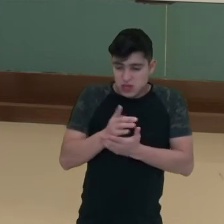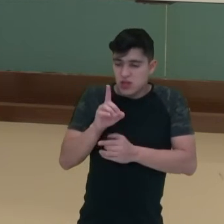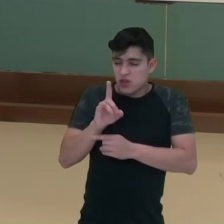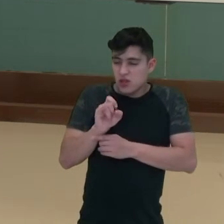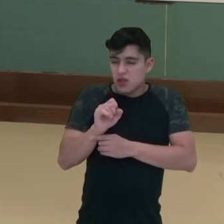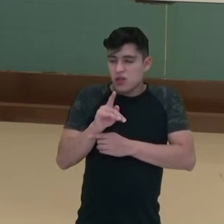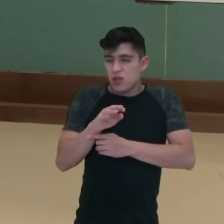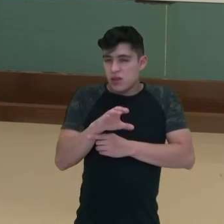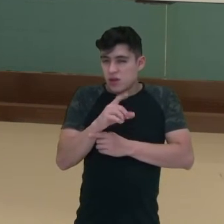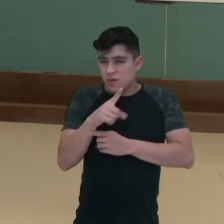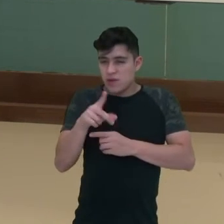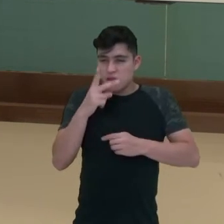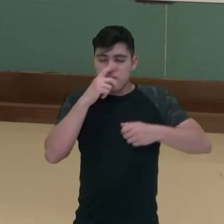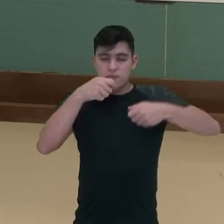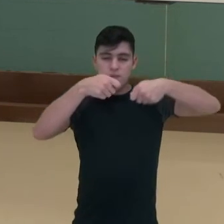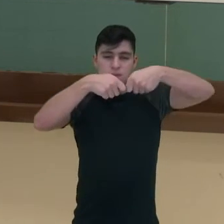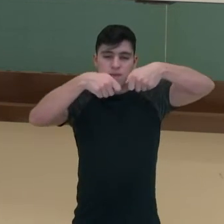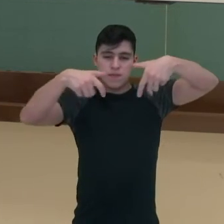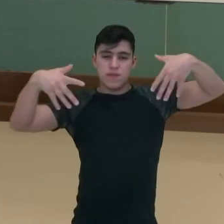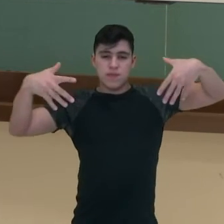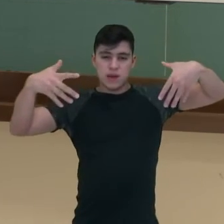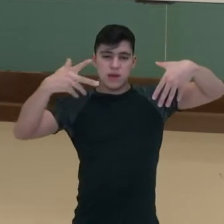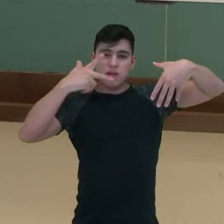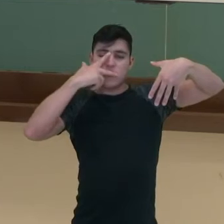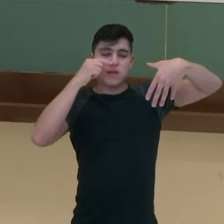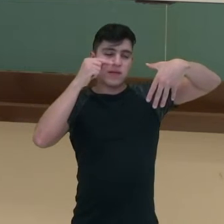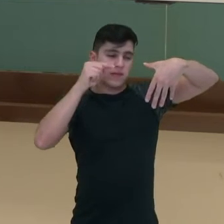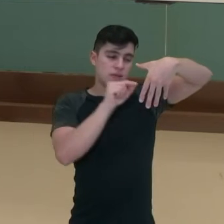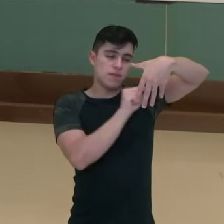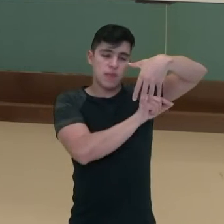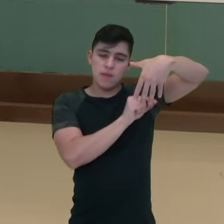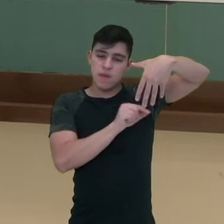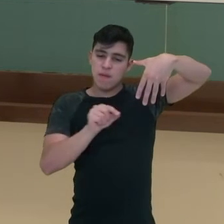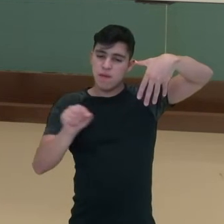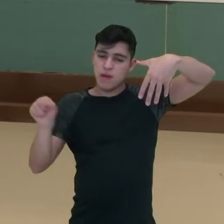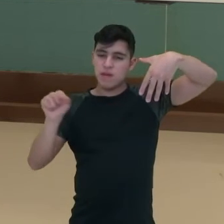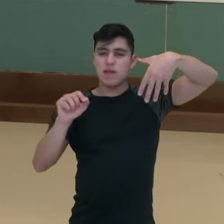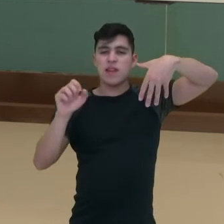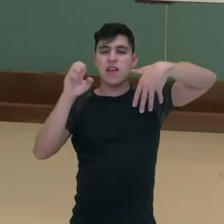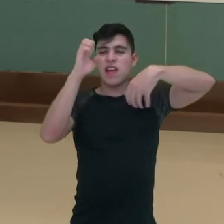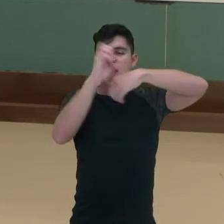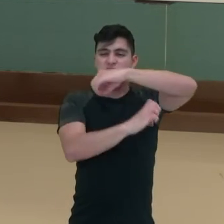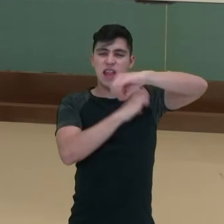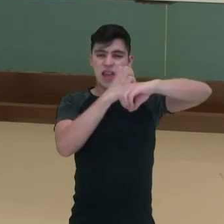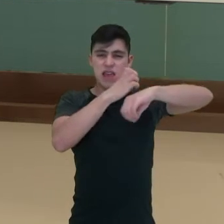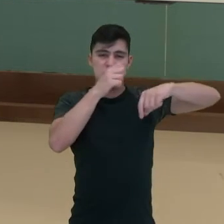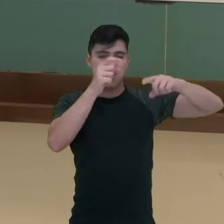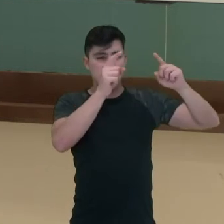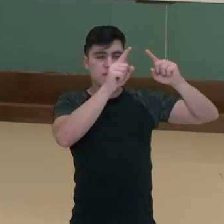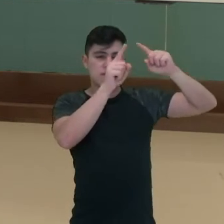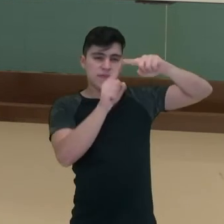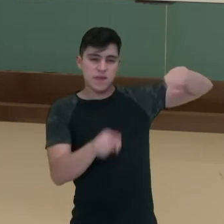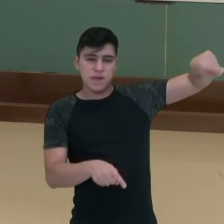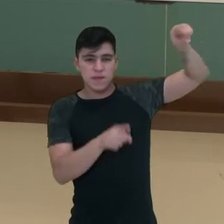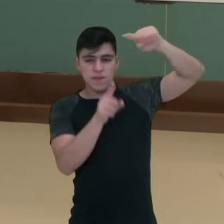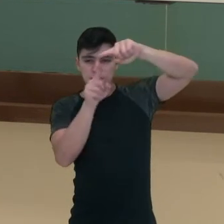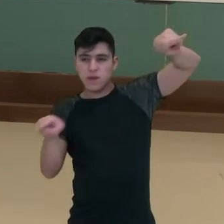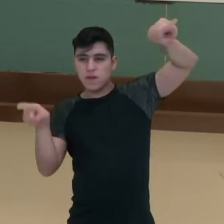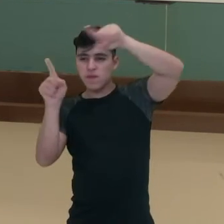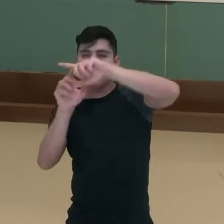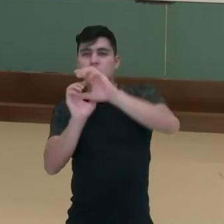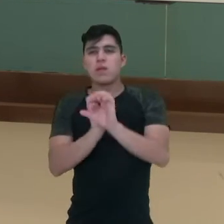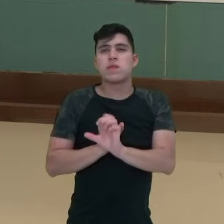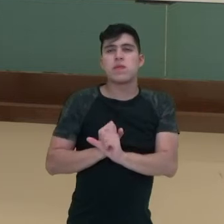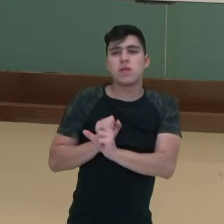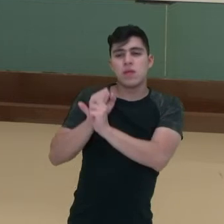essa doação, esse compartilhamento de elétrons, sempre